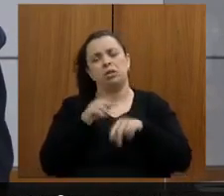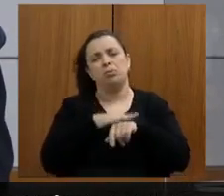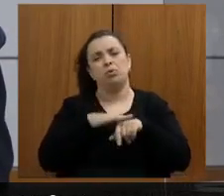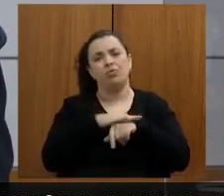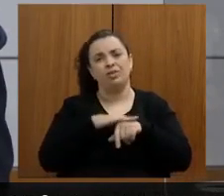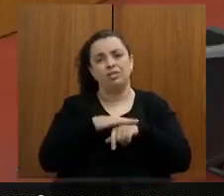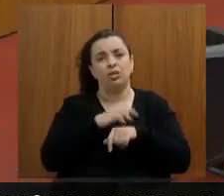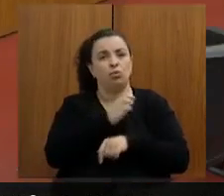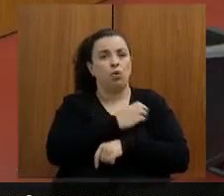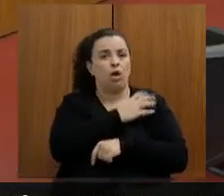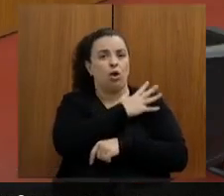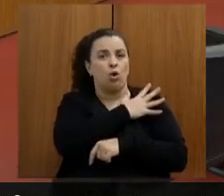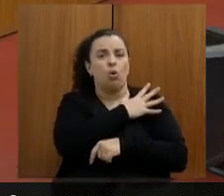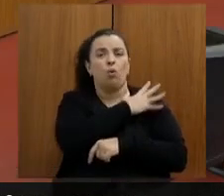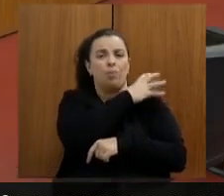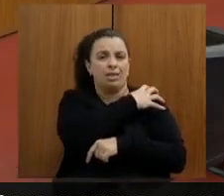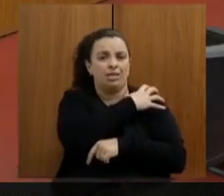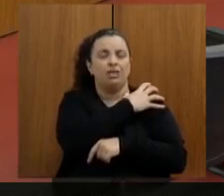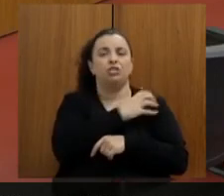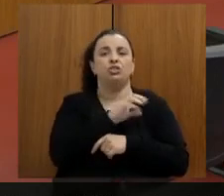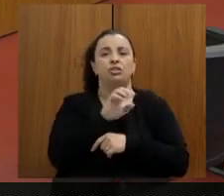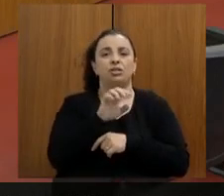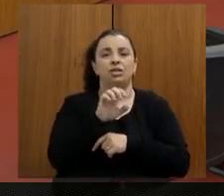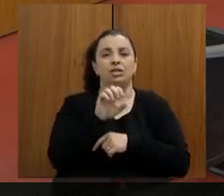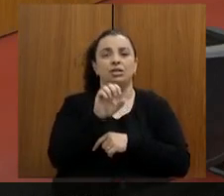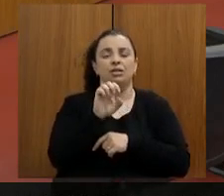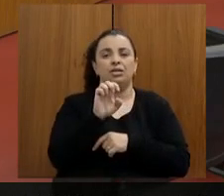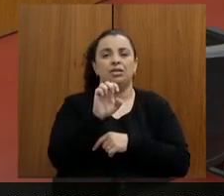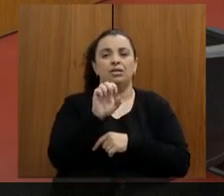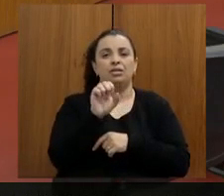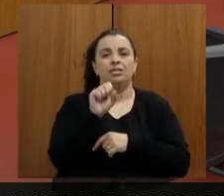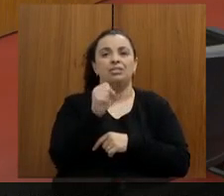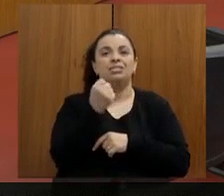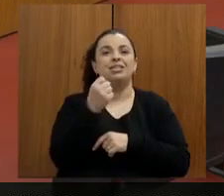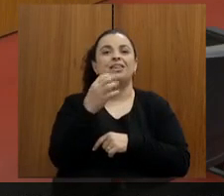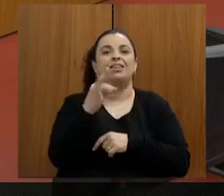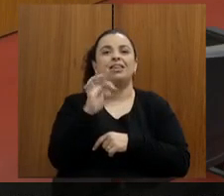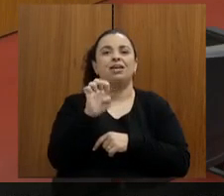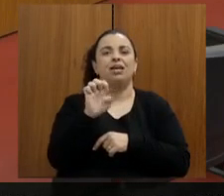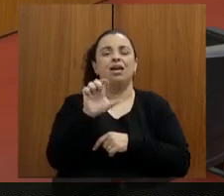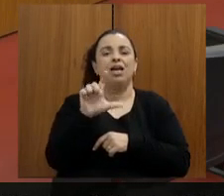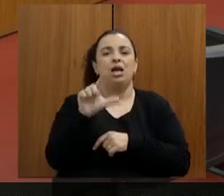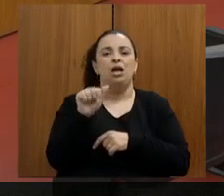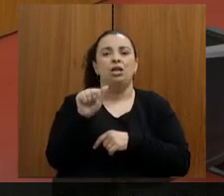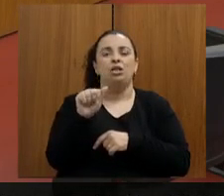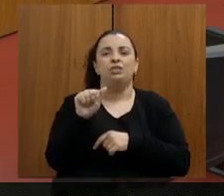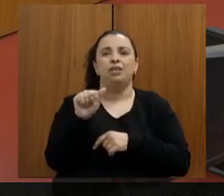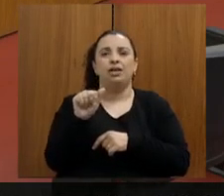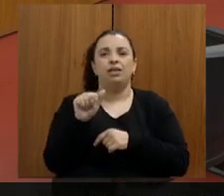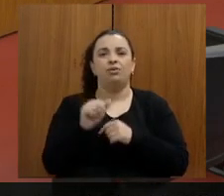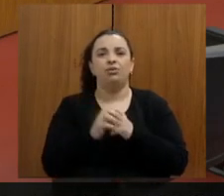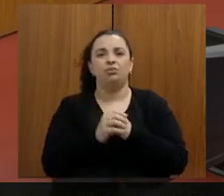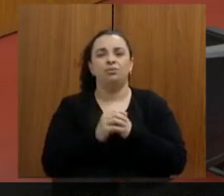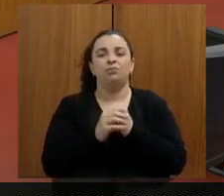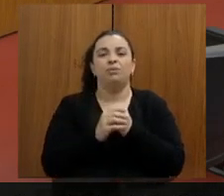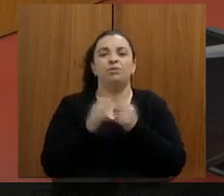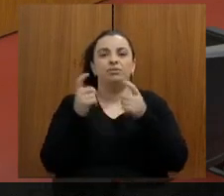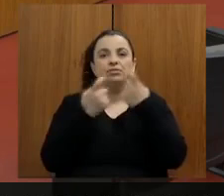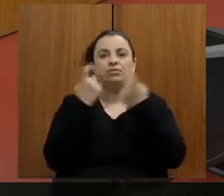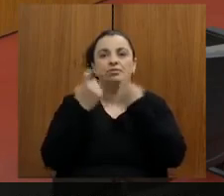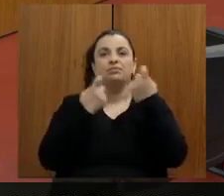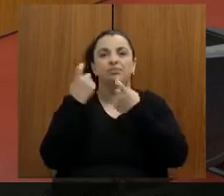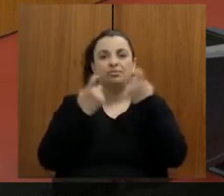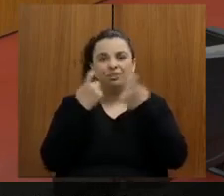Comandante Estela Estela primeiro batalha vice-comandante tela preocupado é você não fica tranquilo